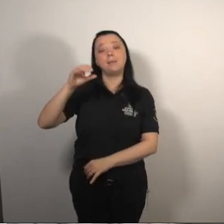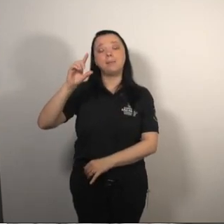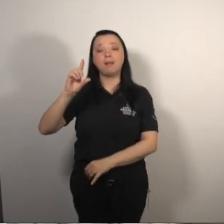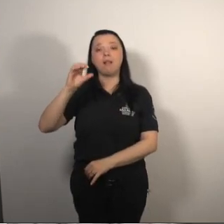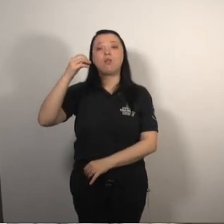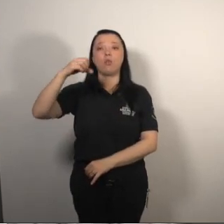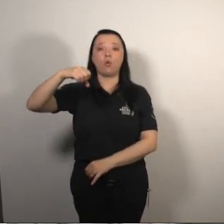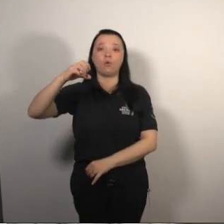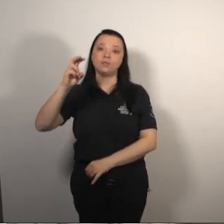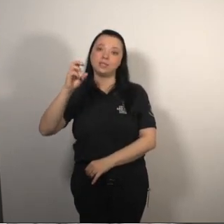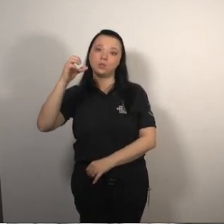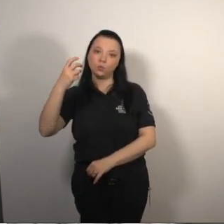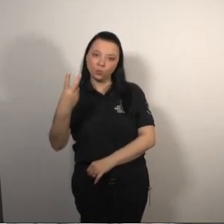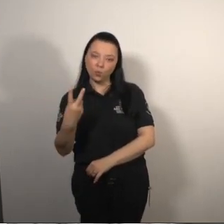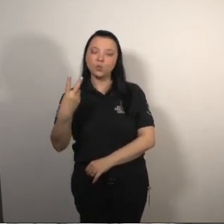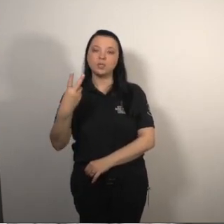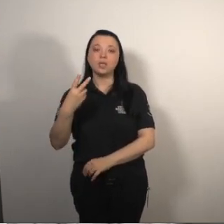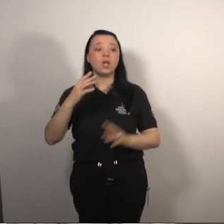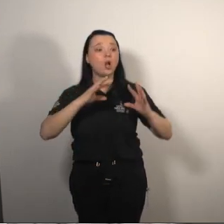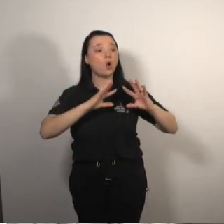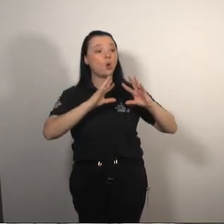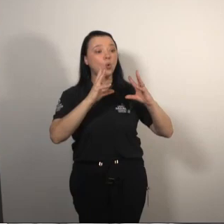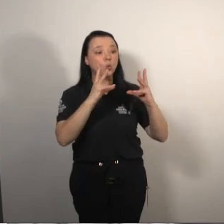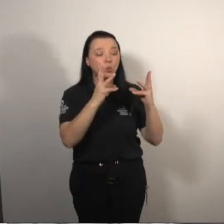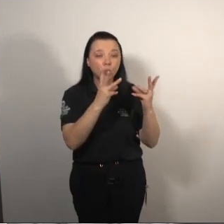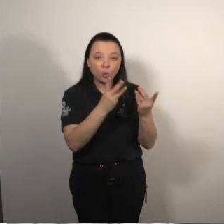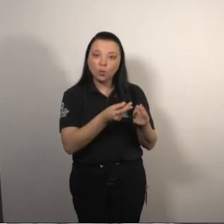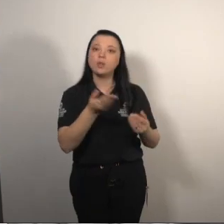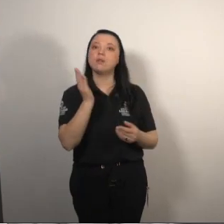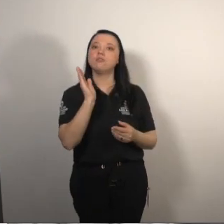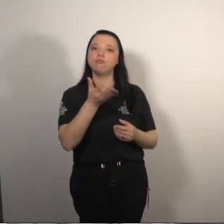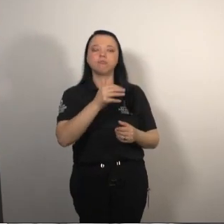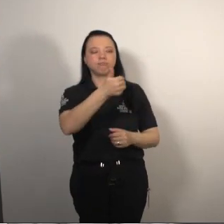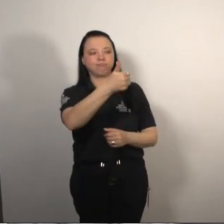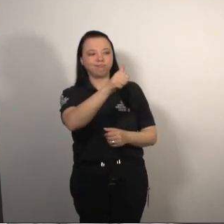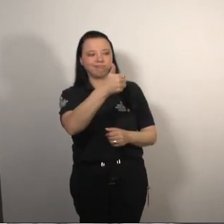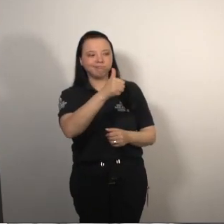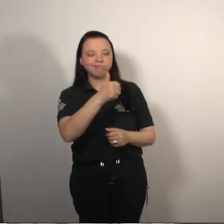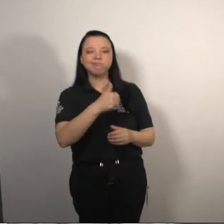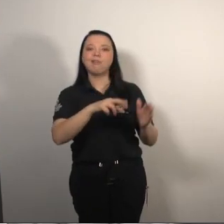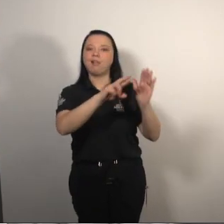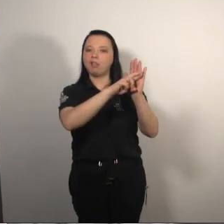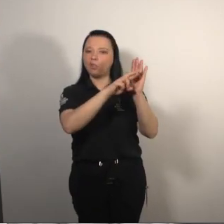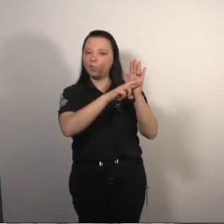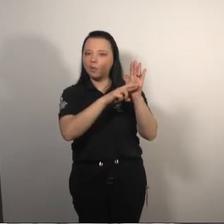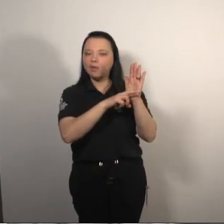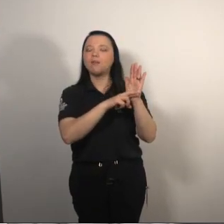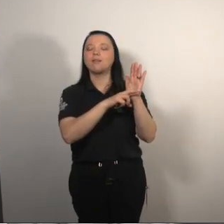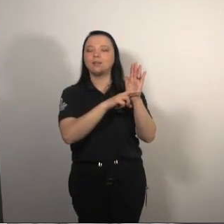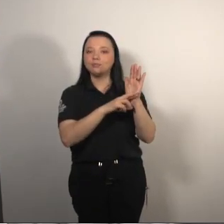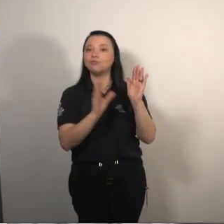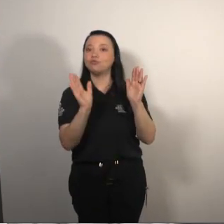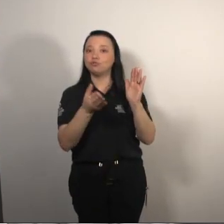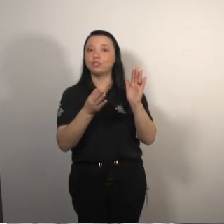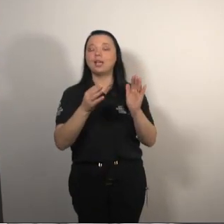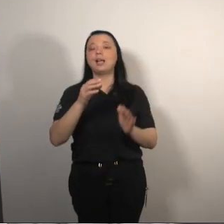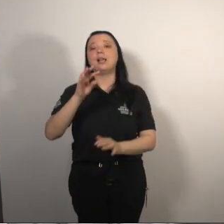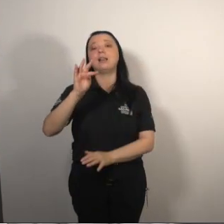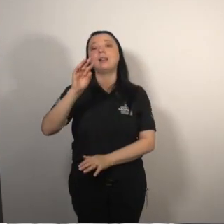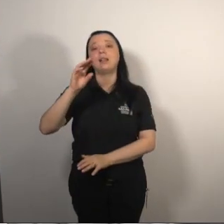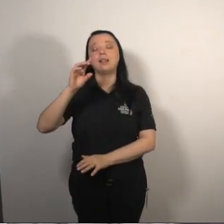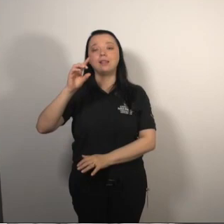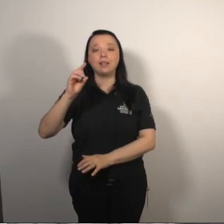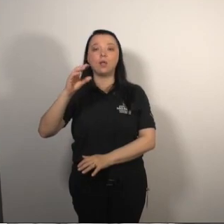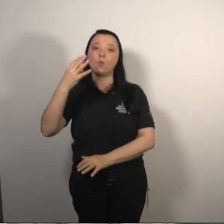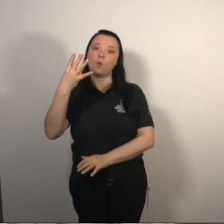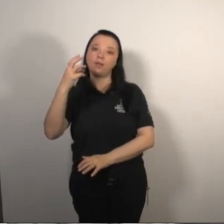9452, todas também já balizados numa nova normativa, na norma vigente do TB 45,